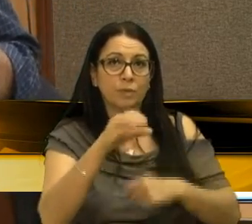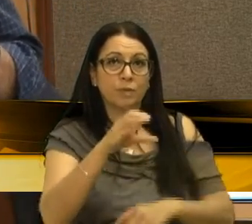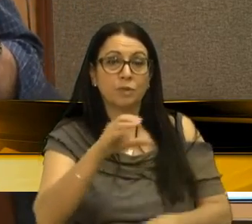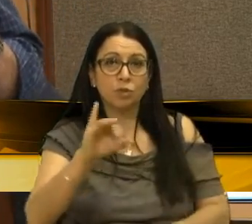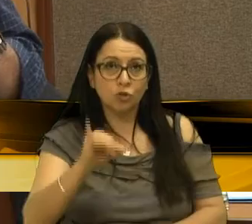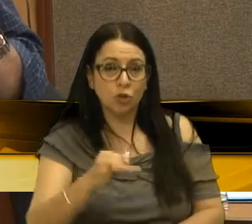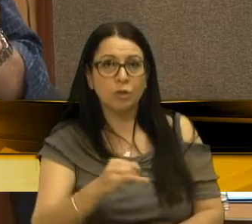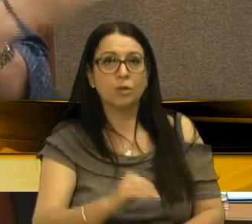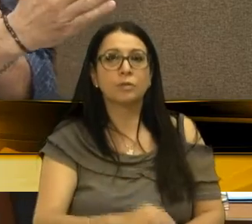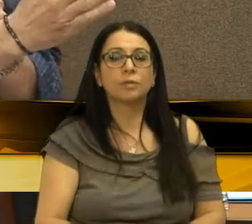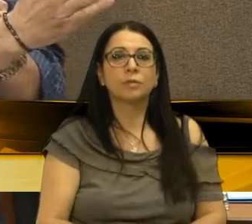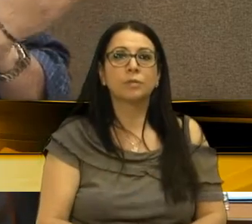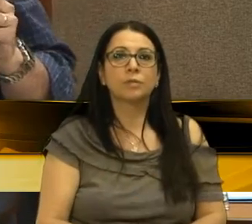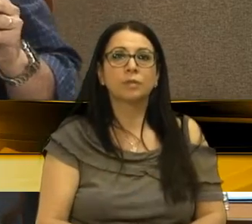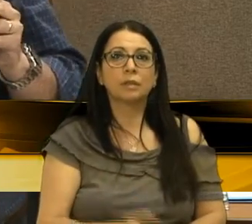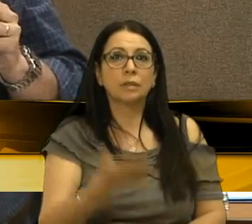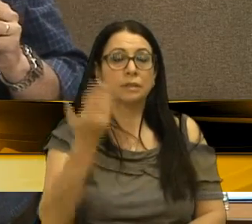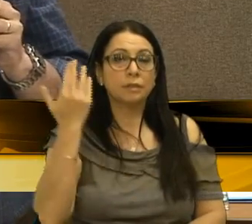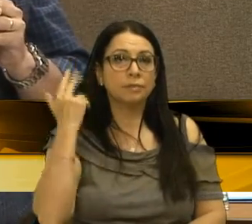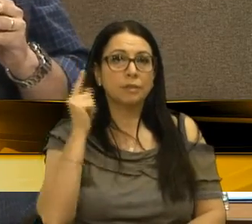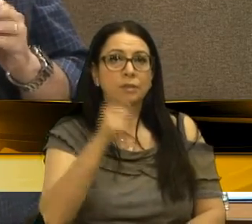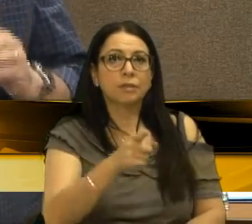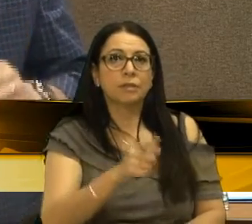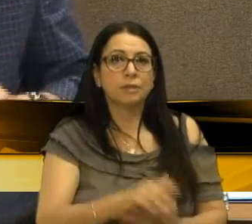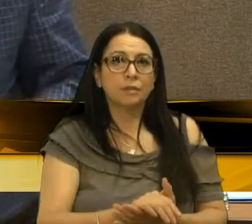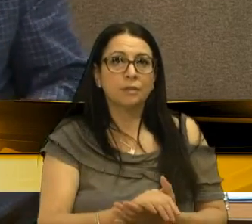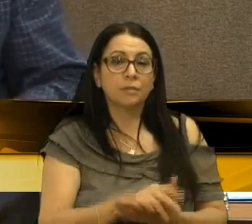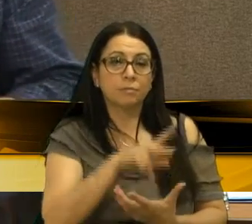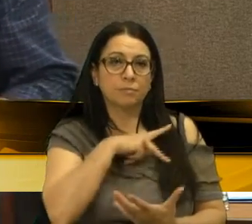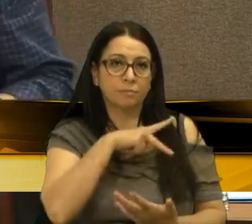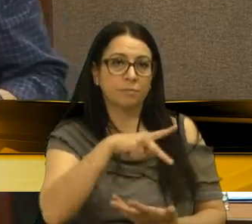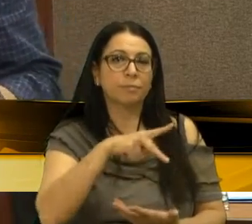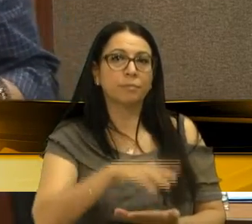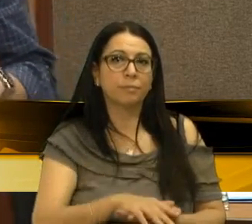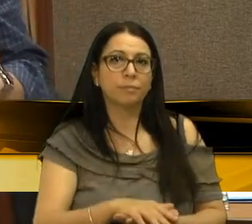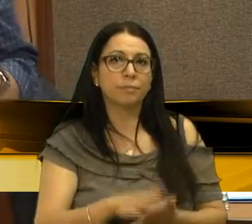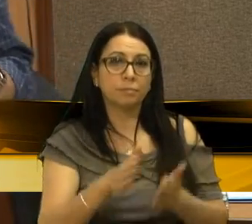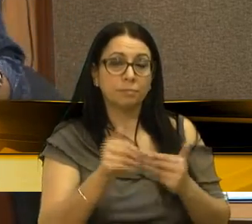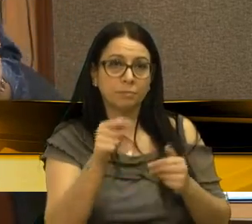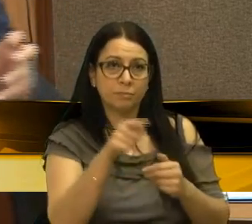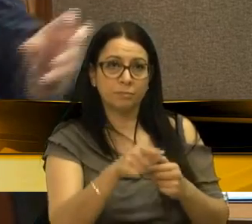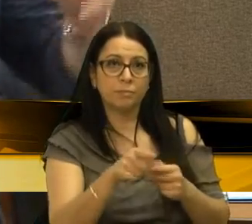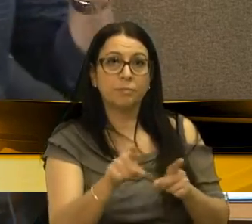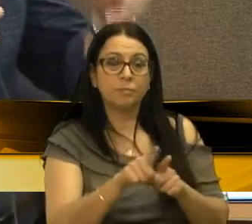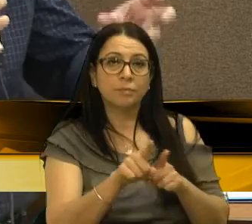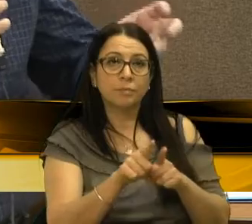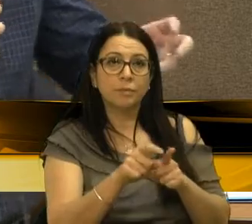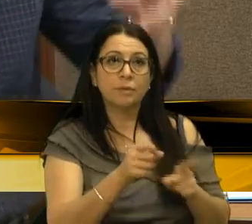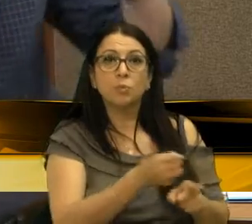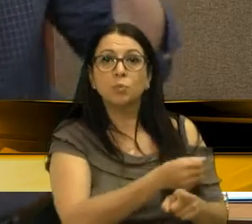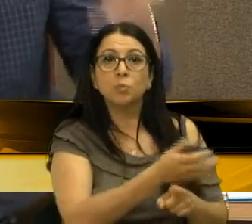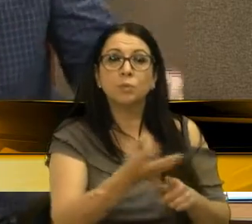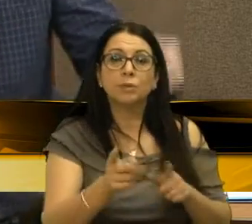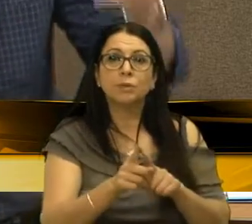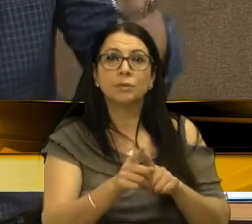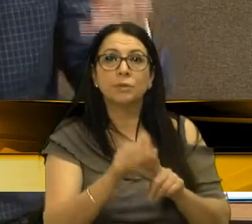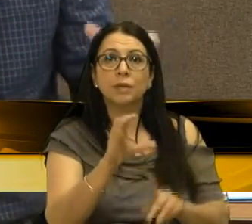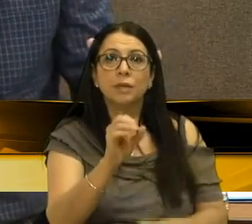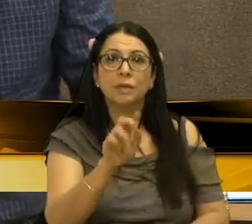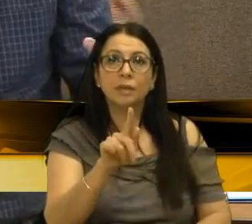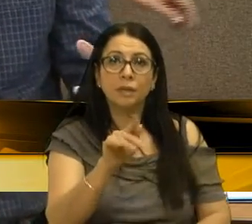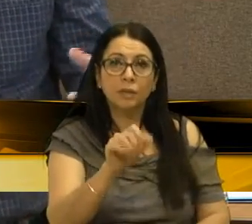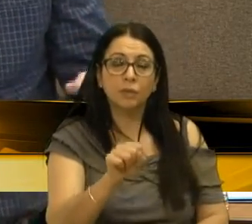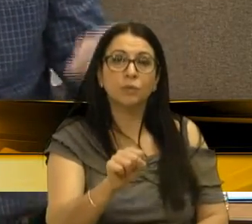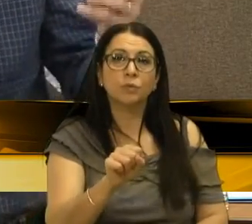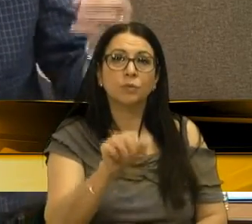também, à época que Vossa Excelência era presidente, solicitou também a quantidade de cargos